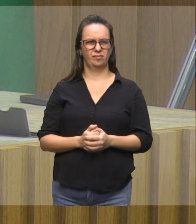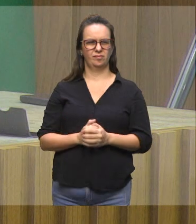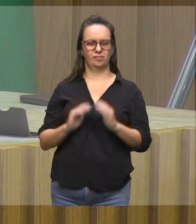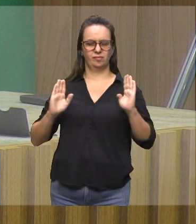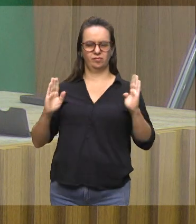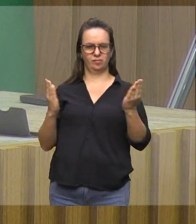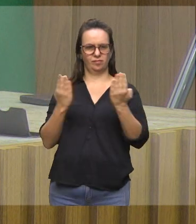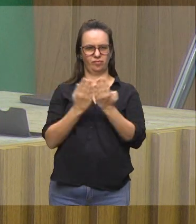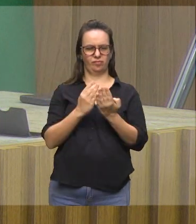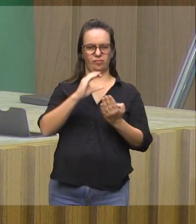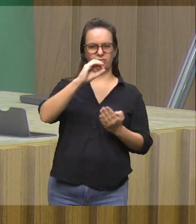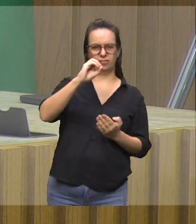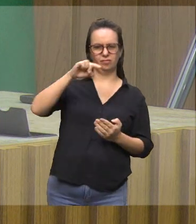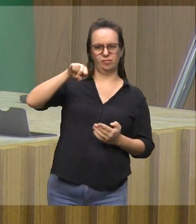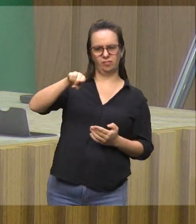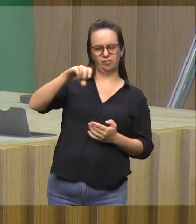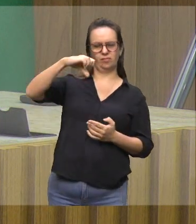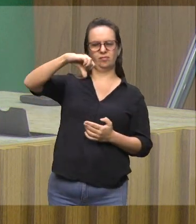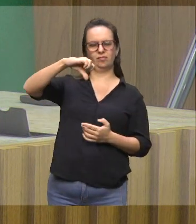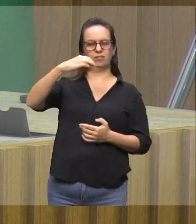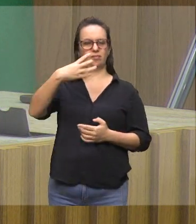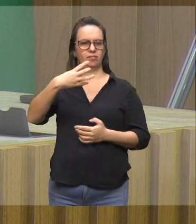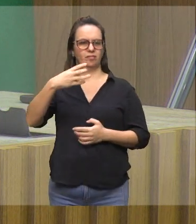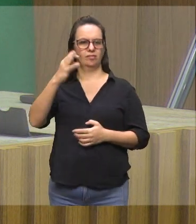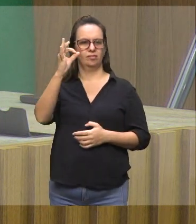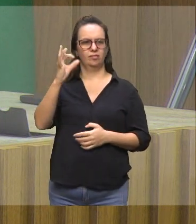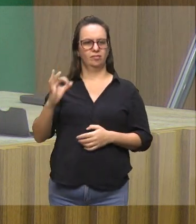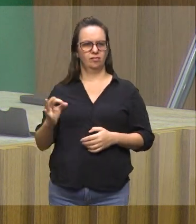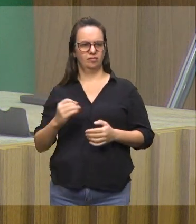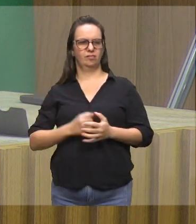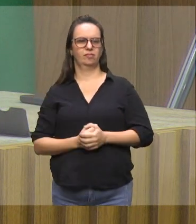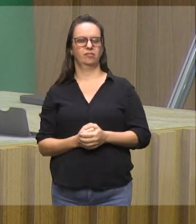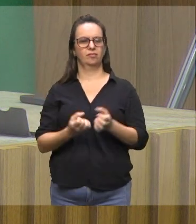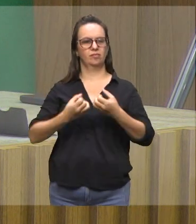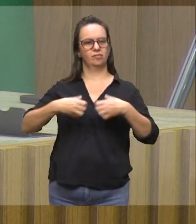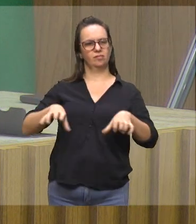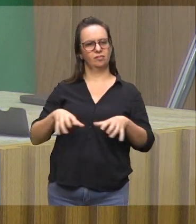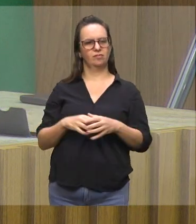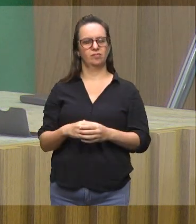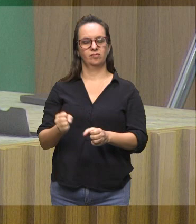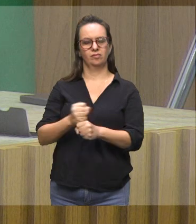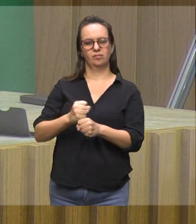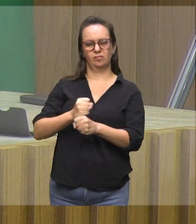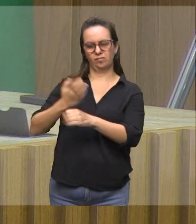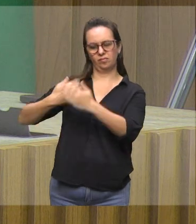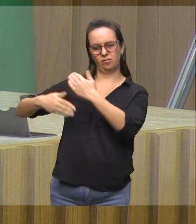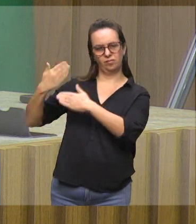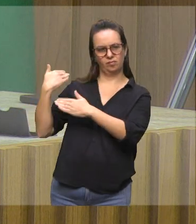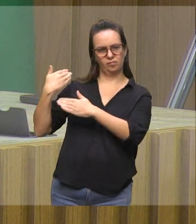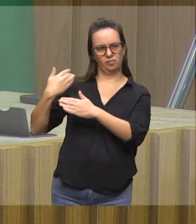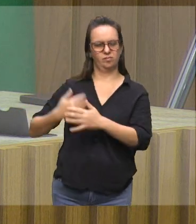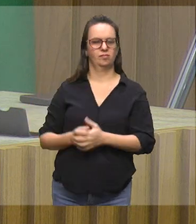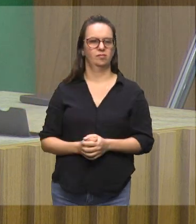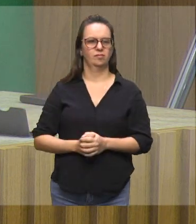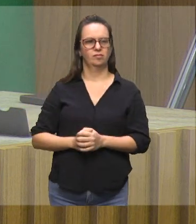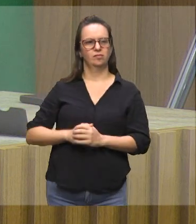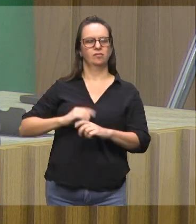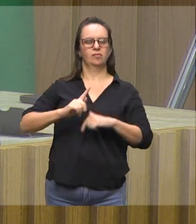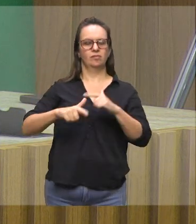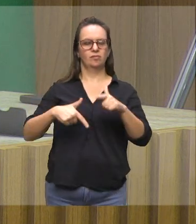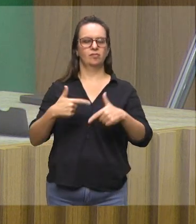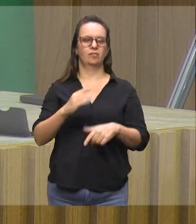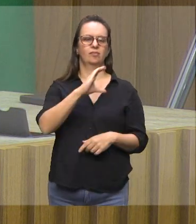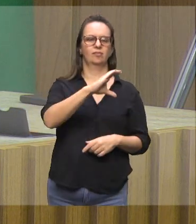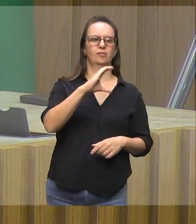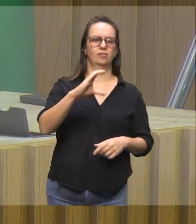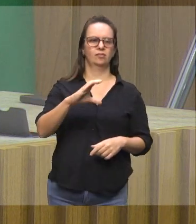a 0,94% da receita corrente líquida do exercício anterior. E com o amadurecimento na comissão de orçamento,